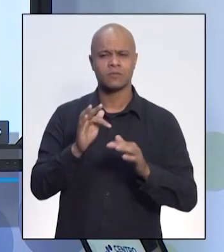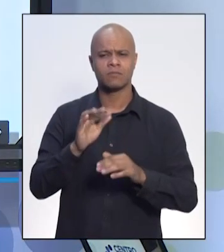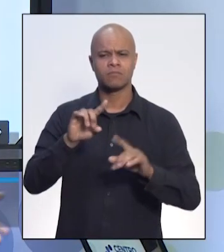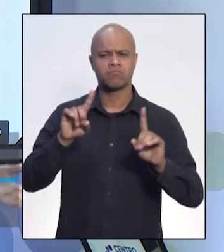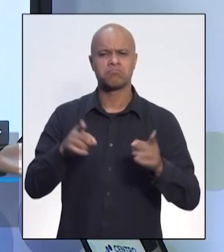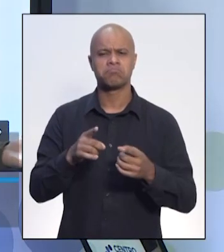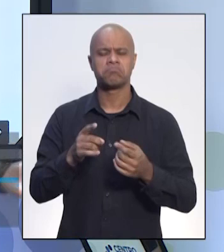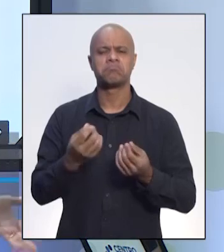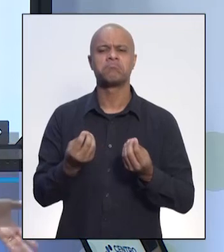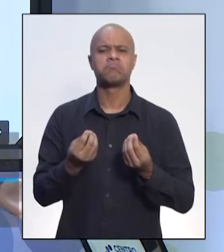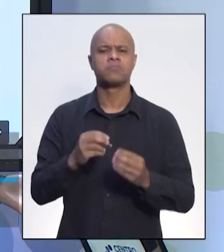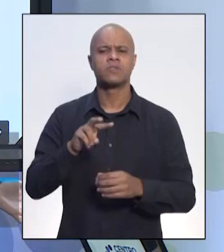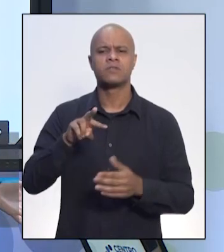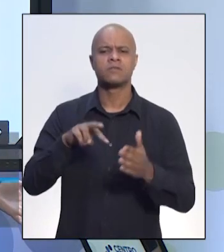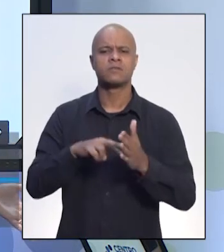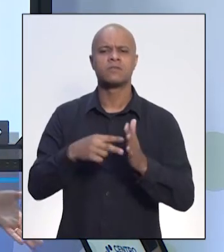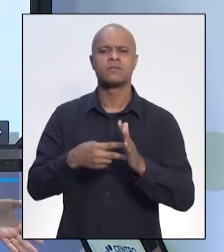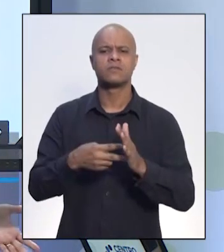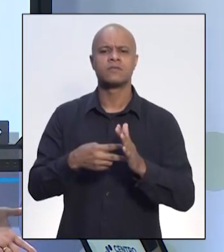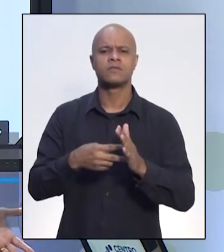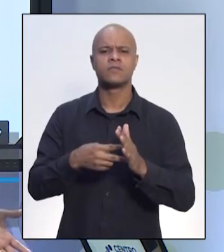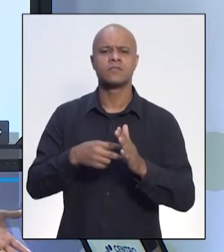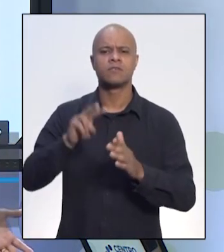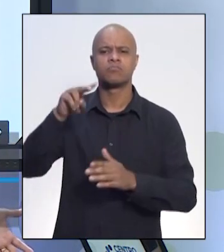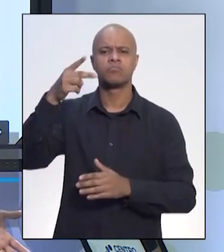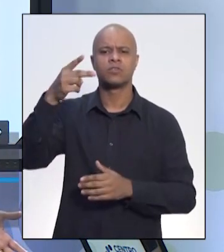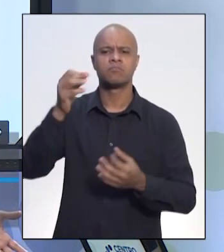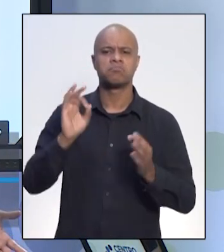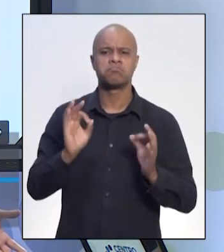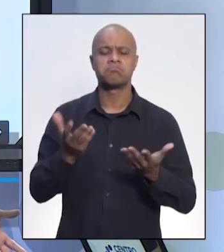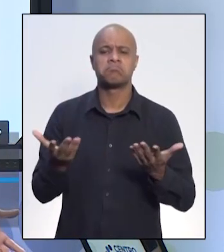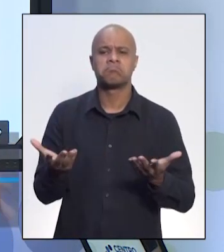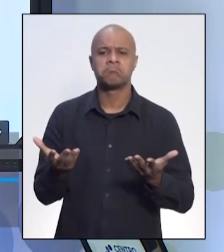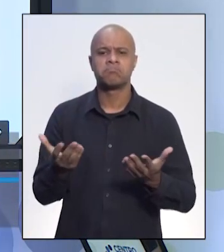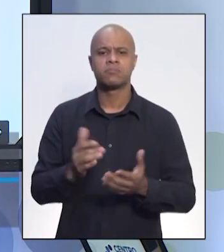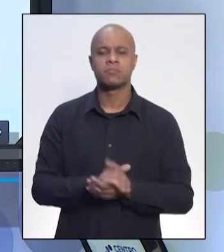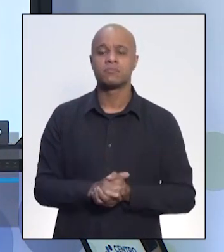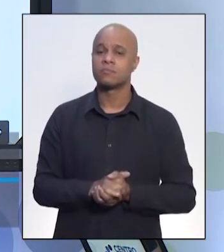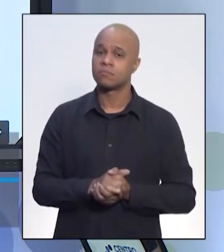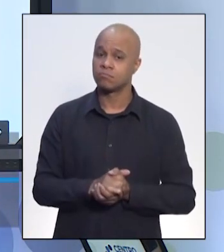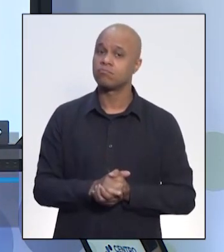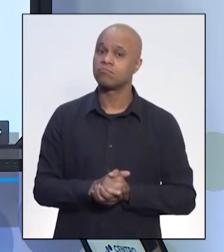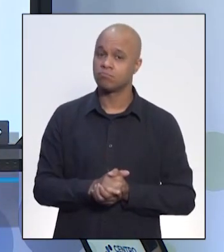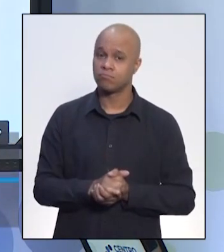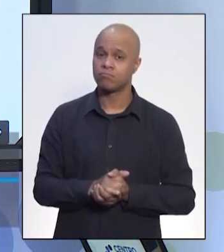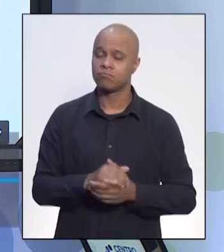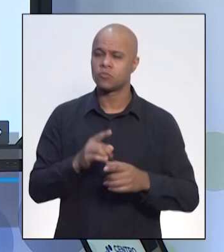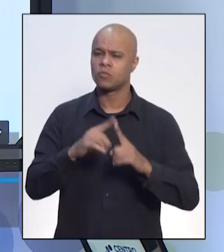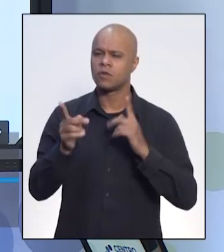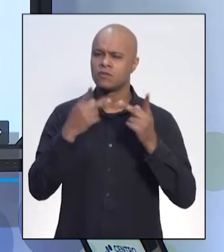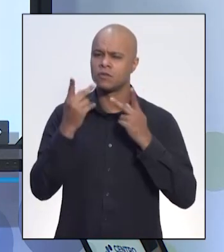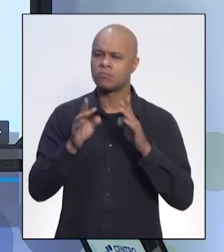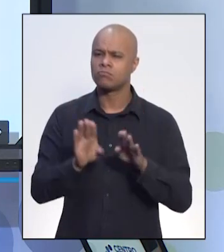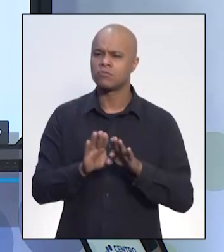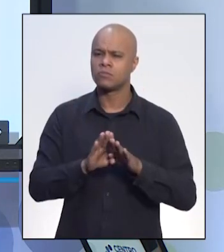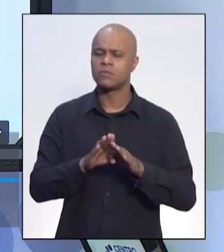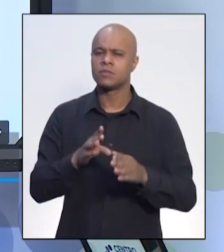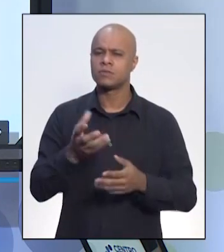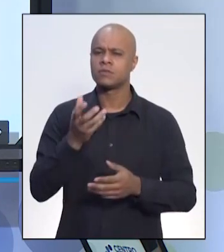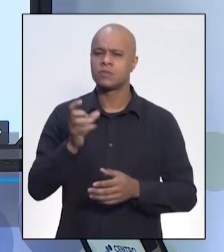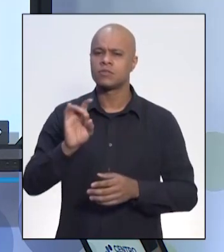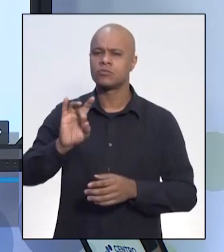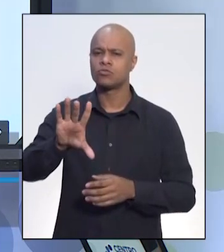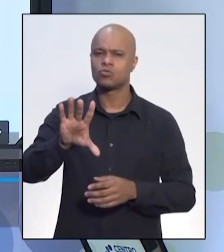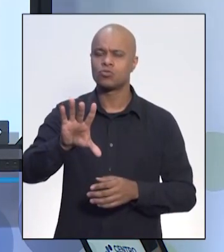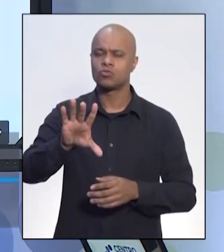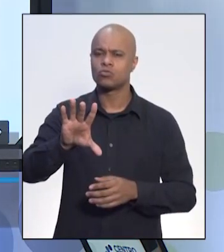quadrática. Quer dizer que tem que aparecer um x quadrado. E não está aparecendo um x quadrado. Além disso, você falou lá no enunciado que você queria só em